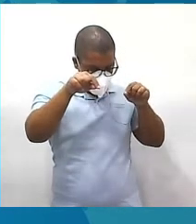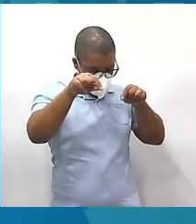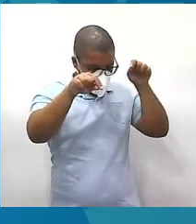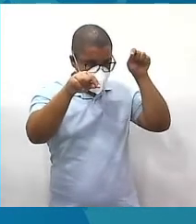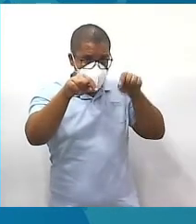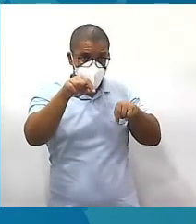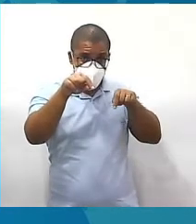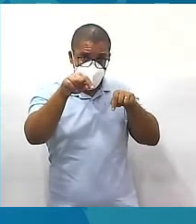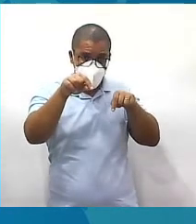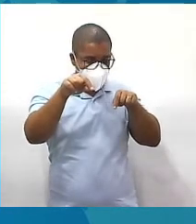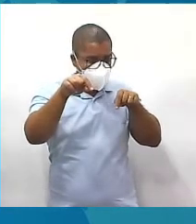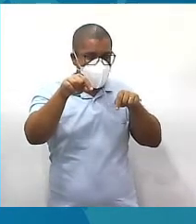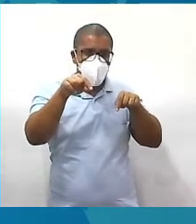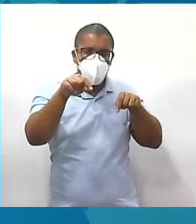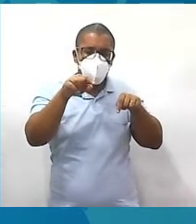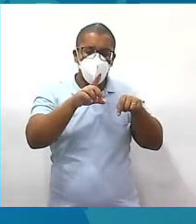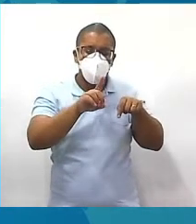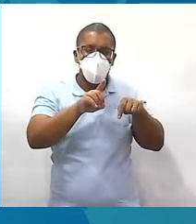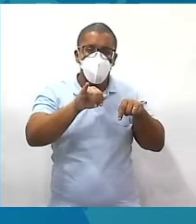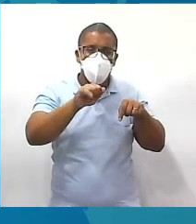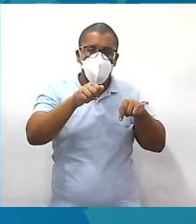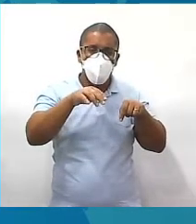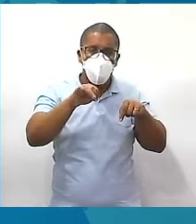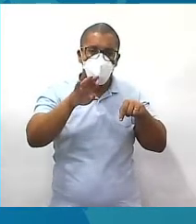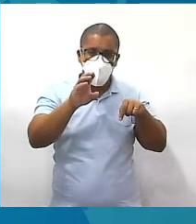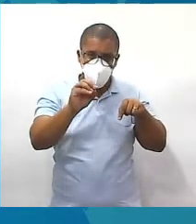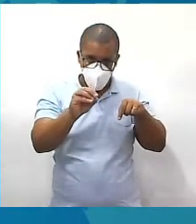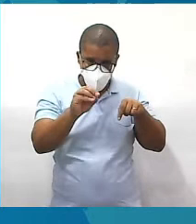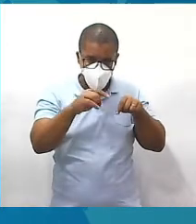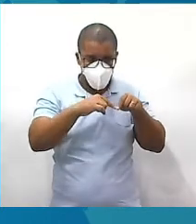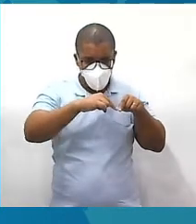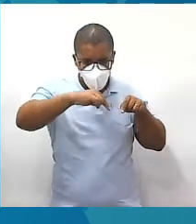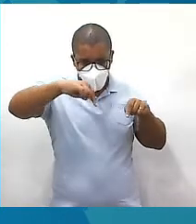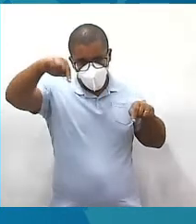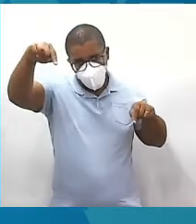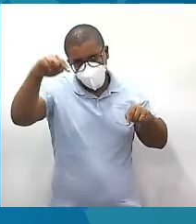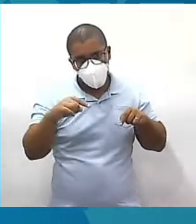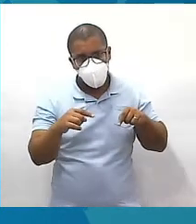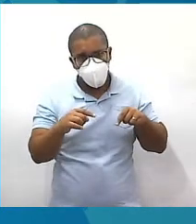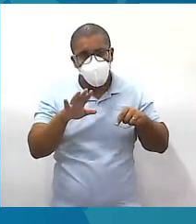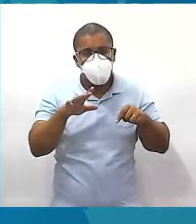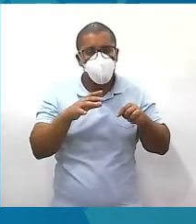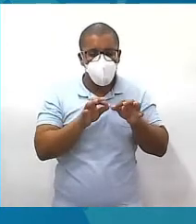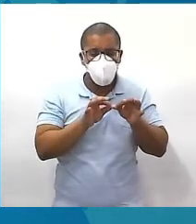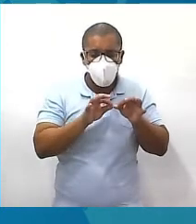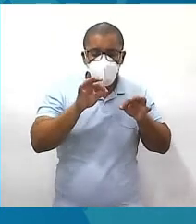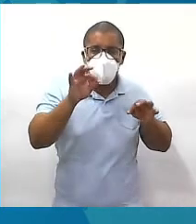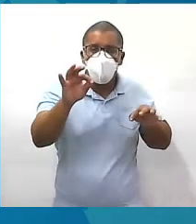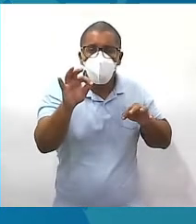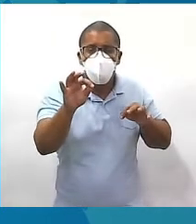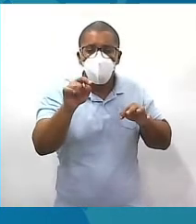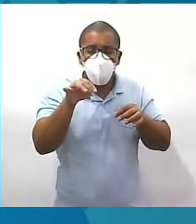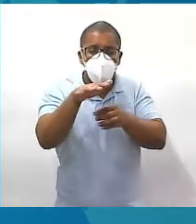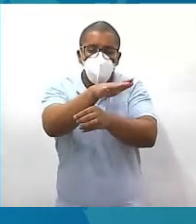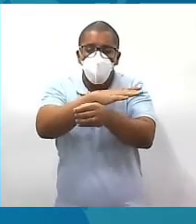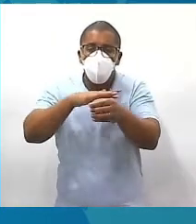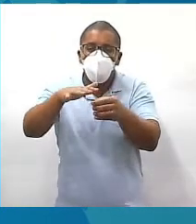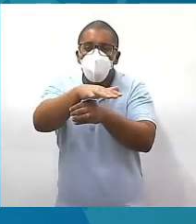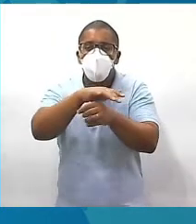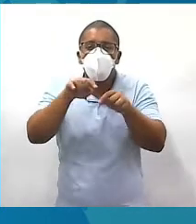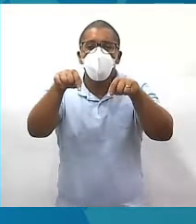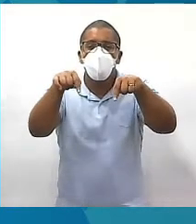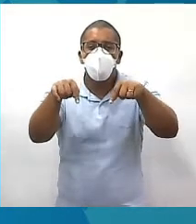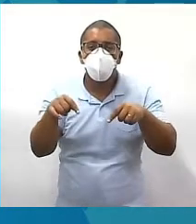Que é o diâmetro que passa pelo centro da circunferência, a distância ocupada lá na ilha. Então, o raio dessa